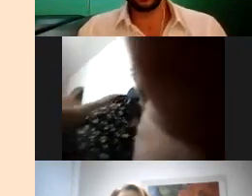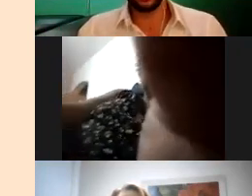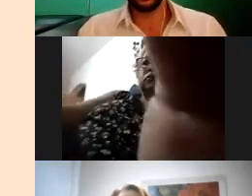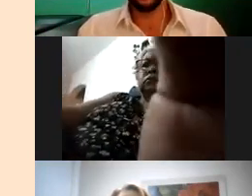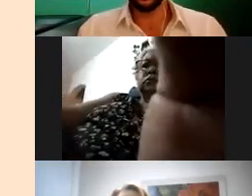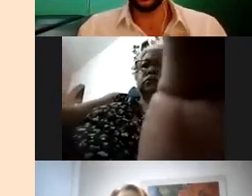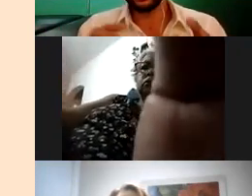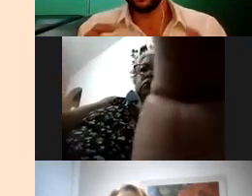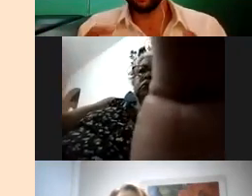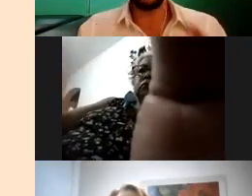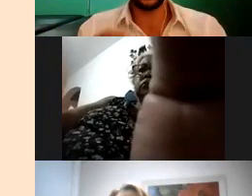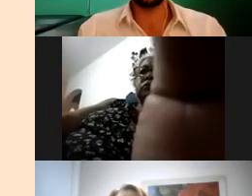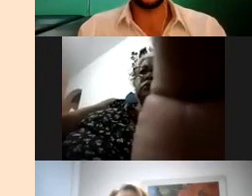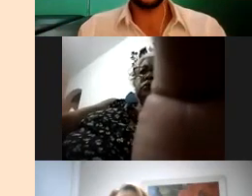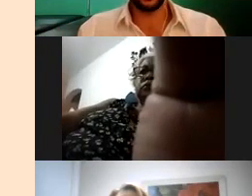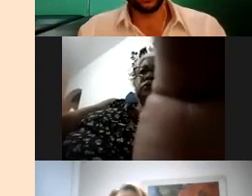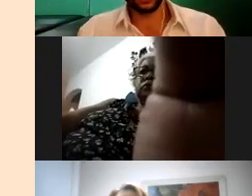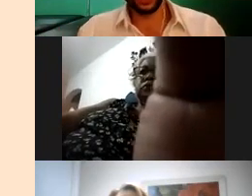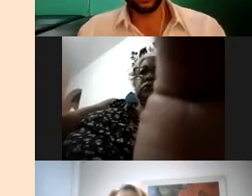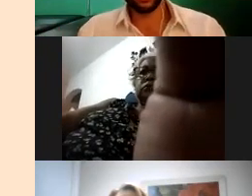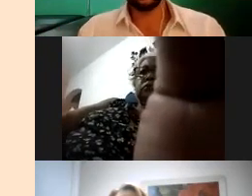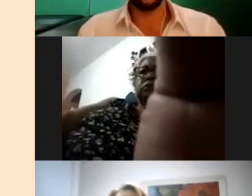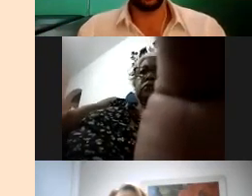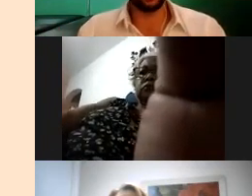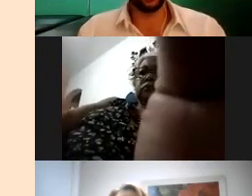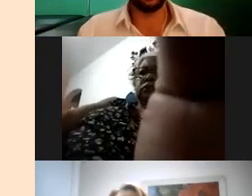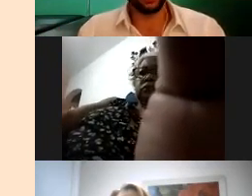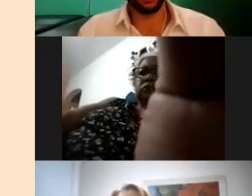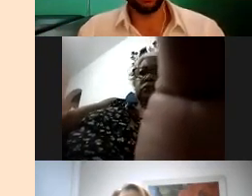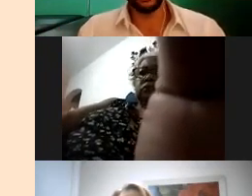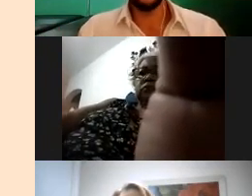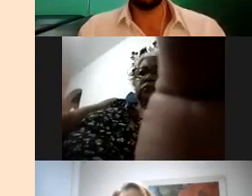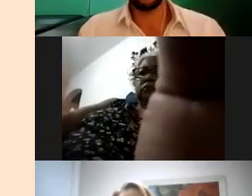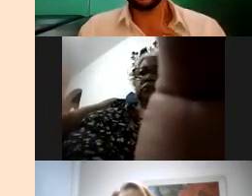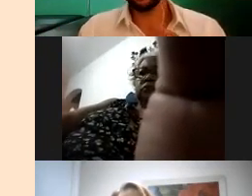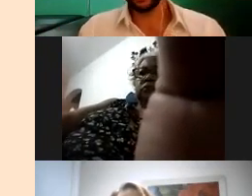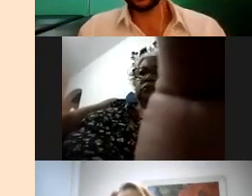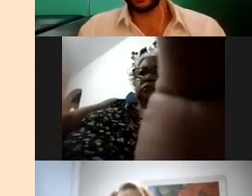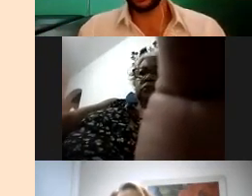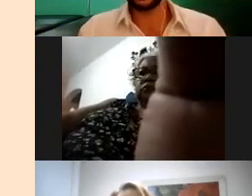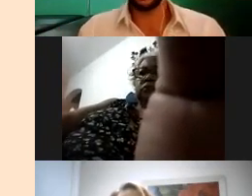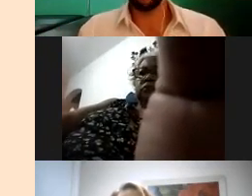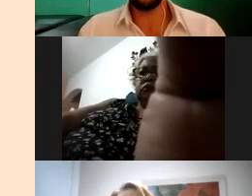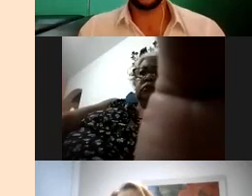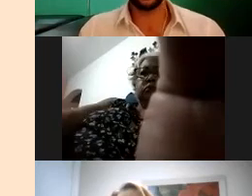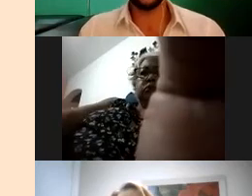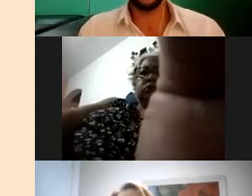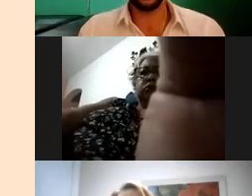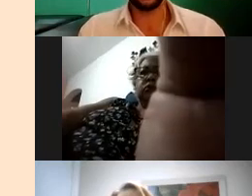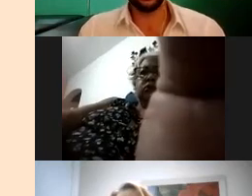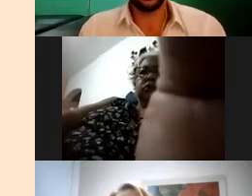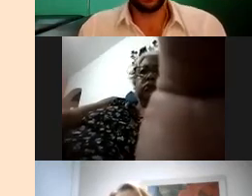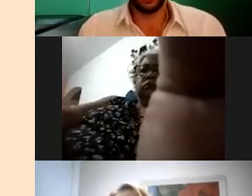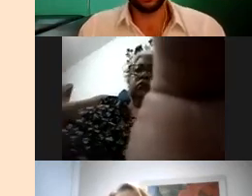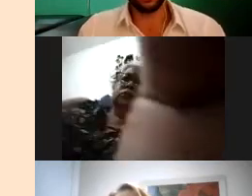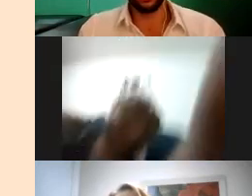elas porque tem ali uma particularidade genética num cromossomo 21 que fazem com que elas tenham algumas